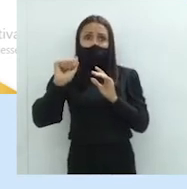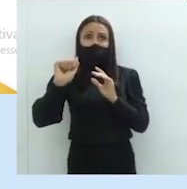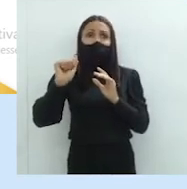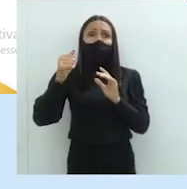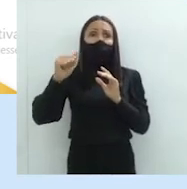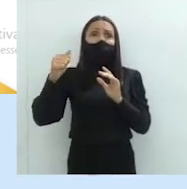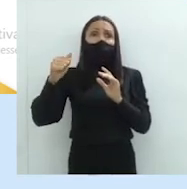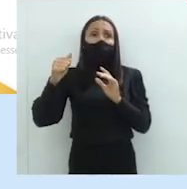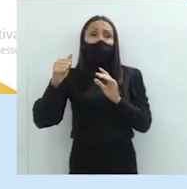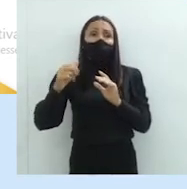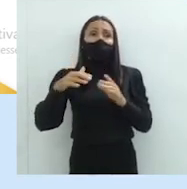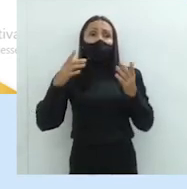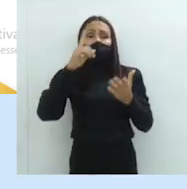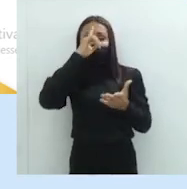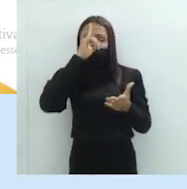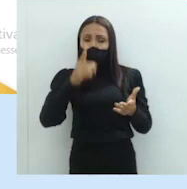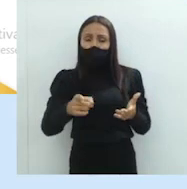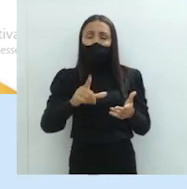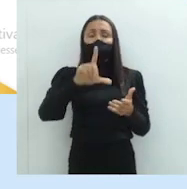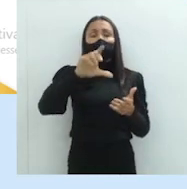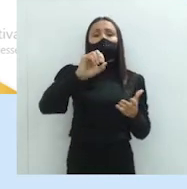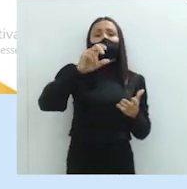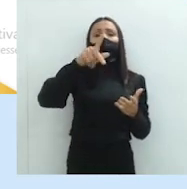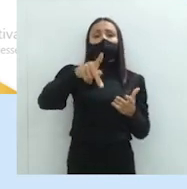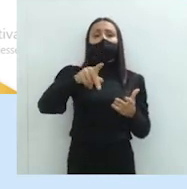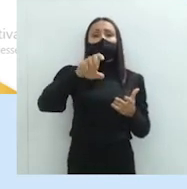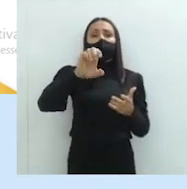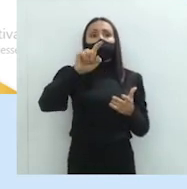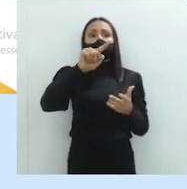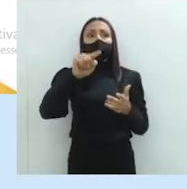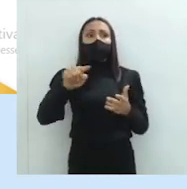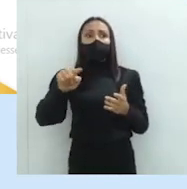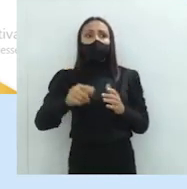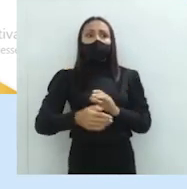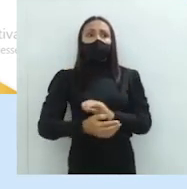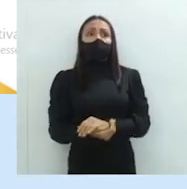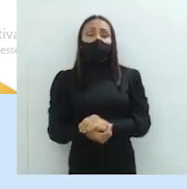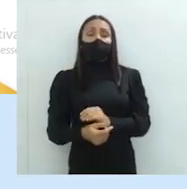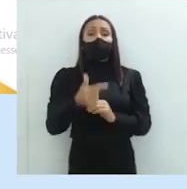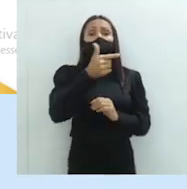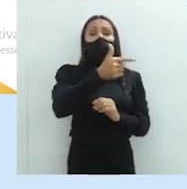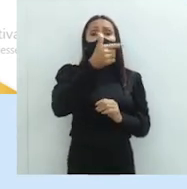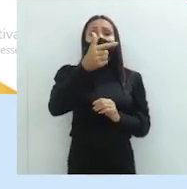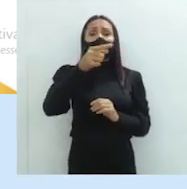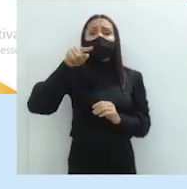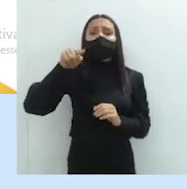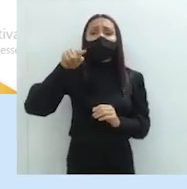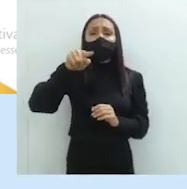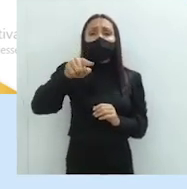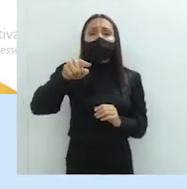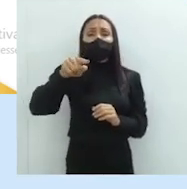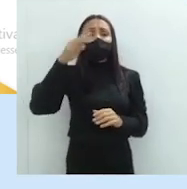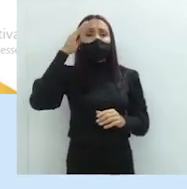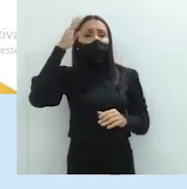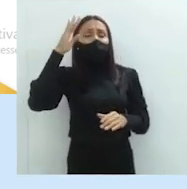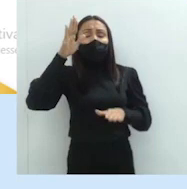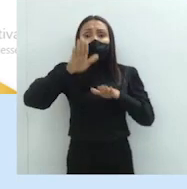a ordem de Lopes. Então, sob a ordem de Lopes, 22 mil soldados